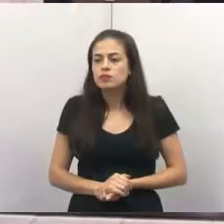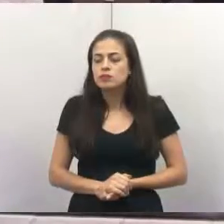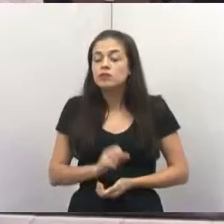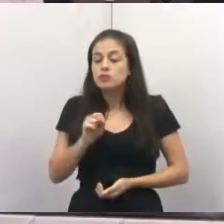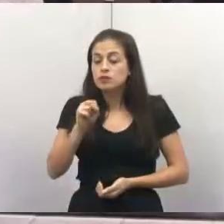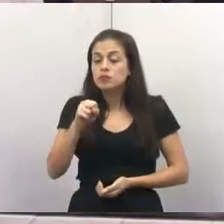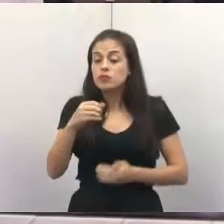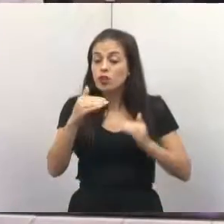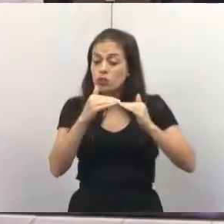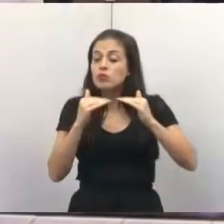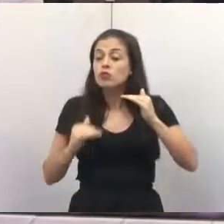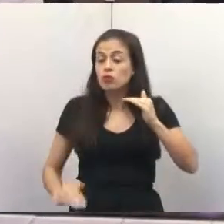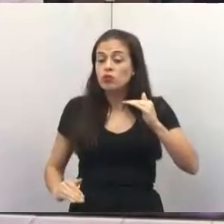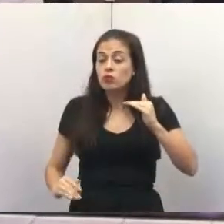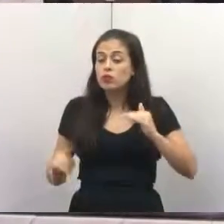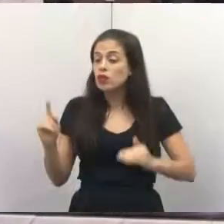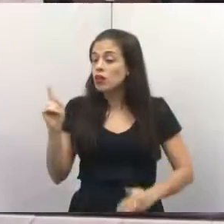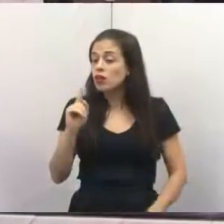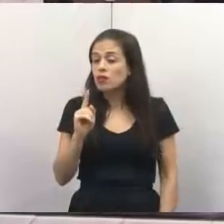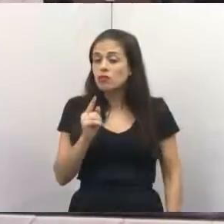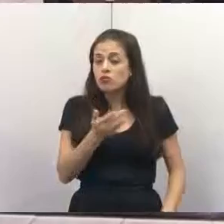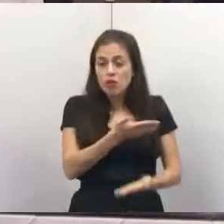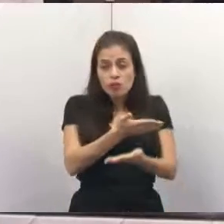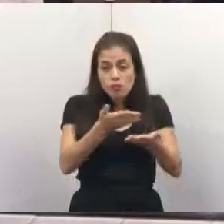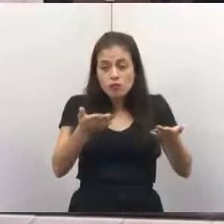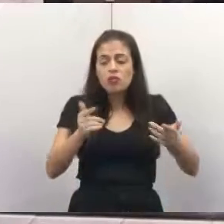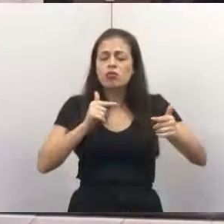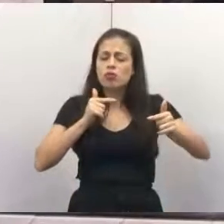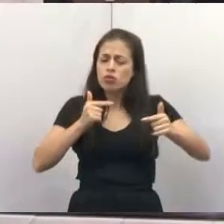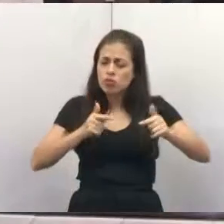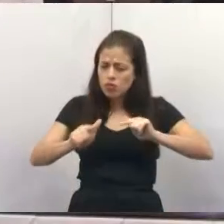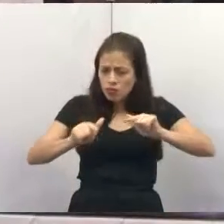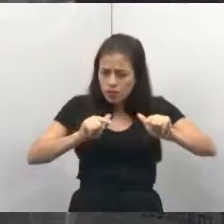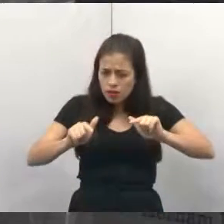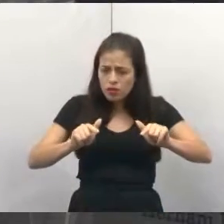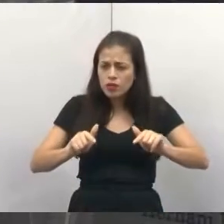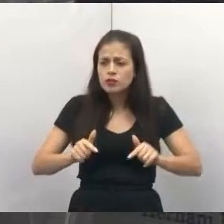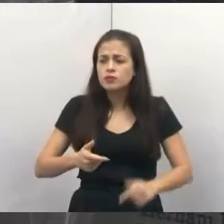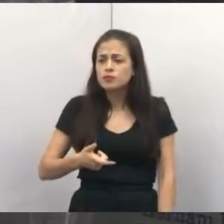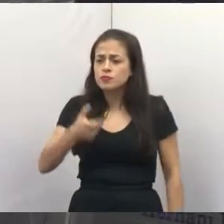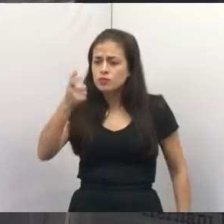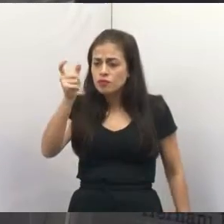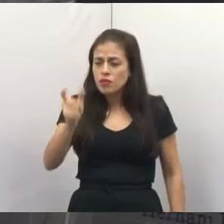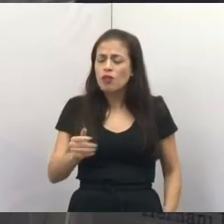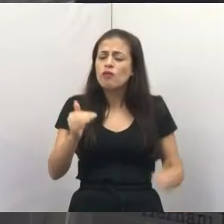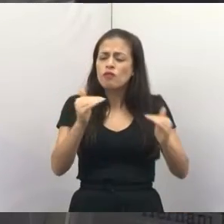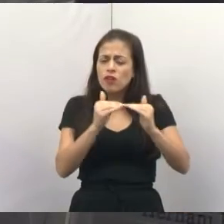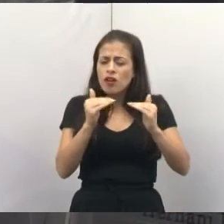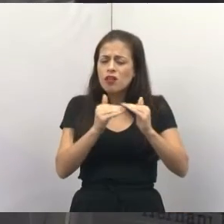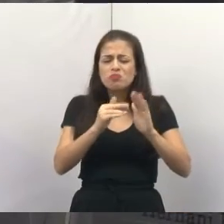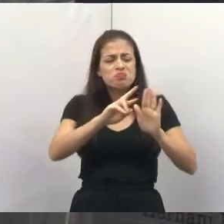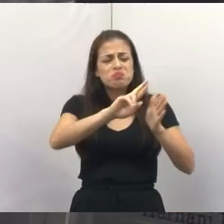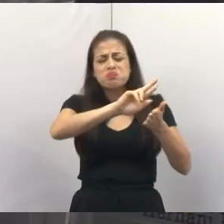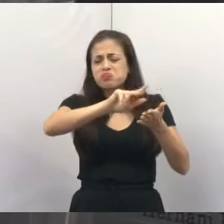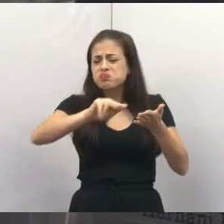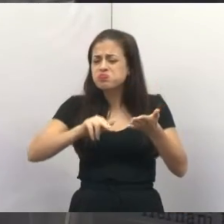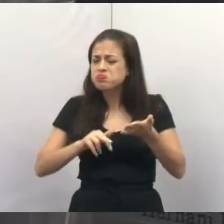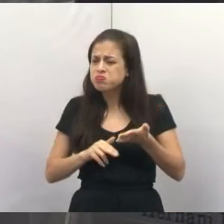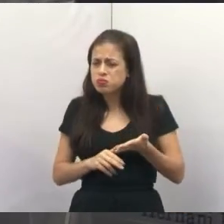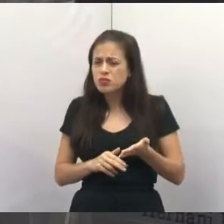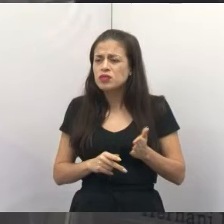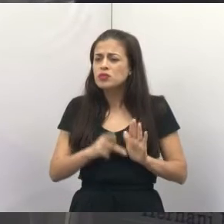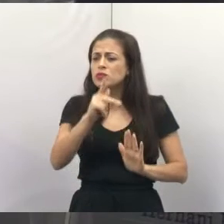Sim, sou contrário, não tiro o mérito de todos aqueles que trabalharam, sou favorável a muitas partes do projeto, mas não tem